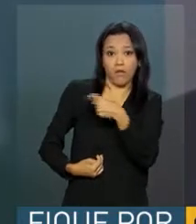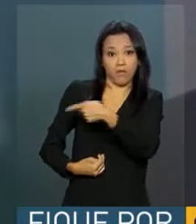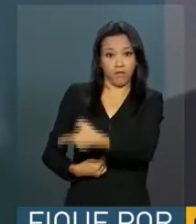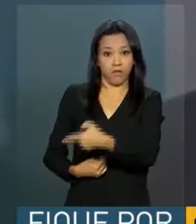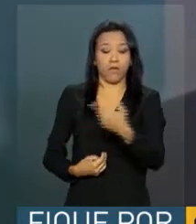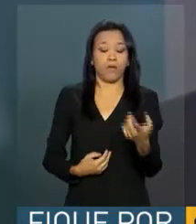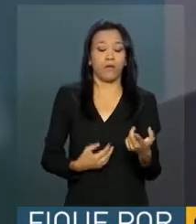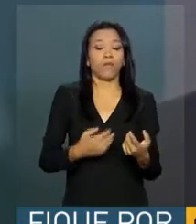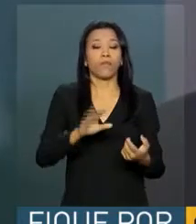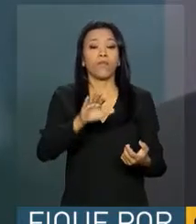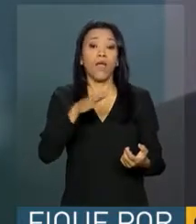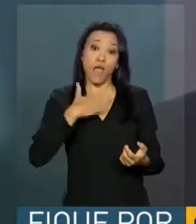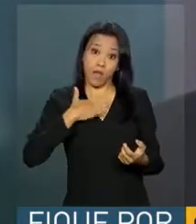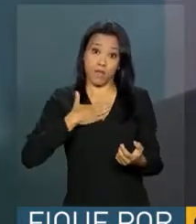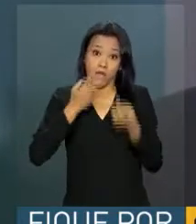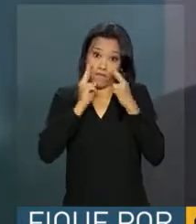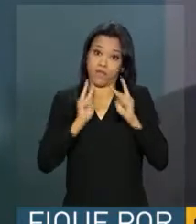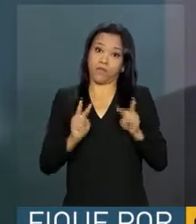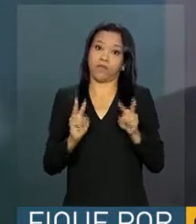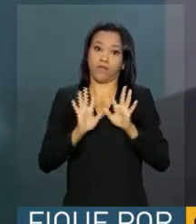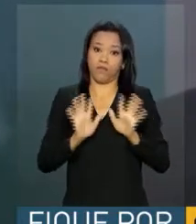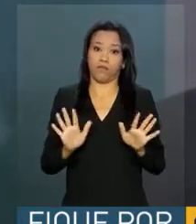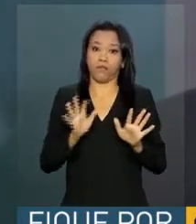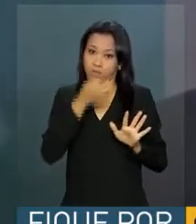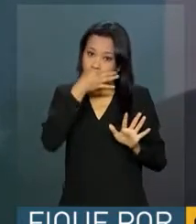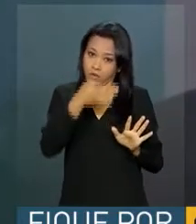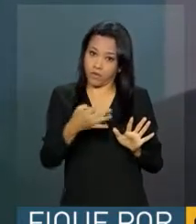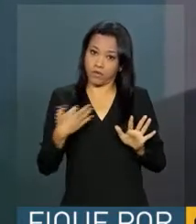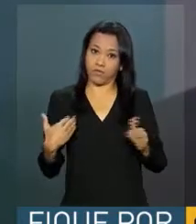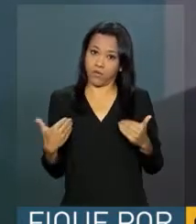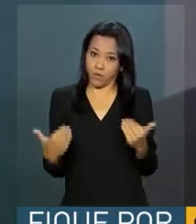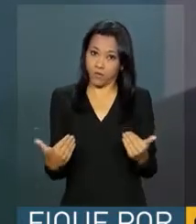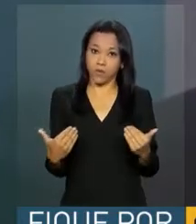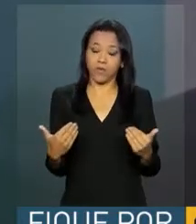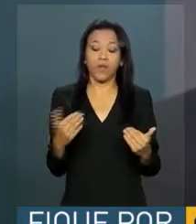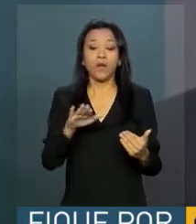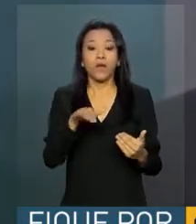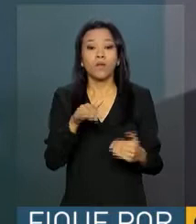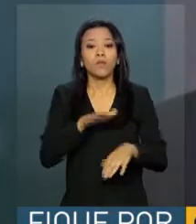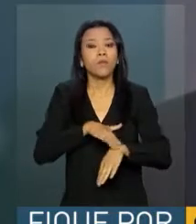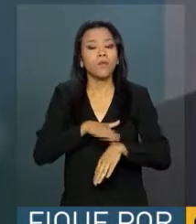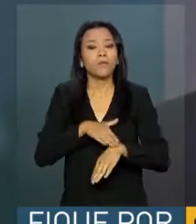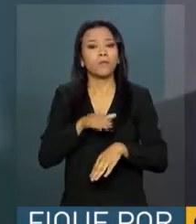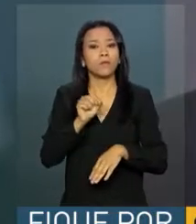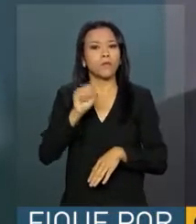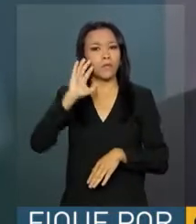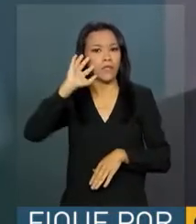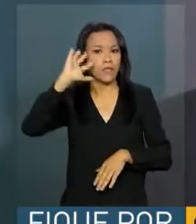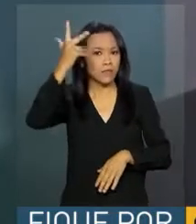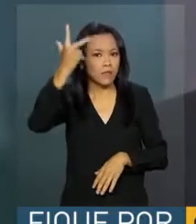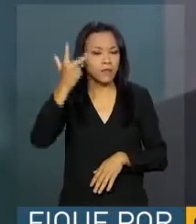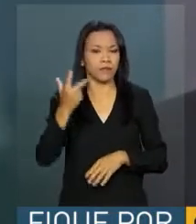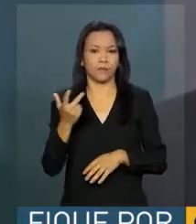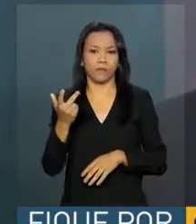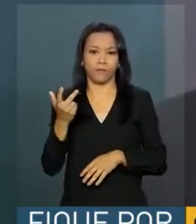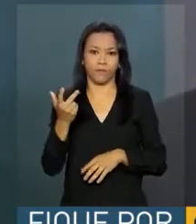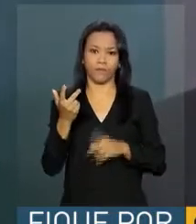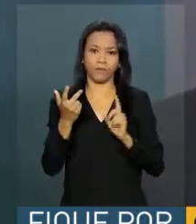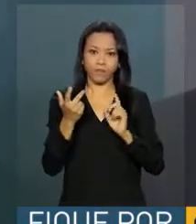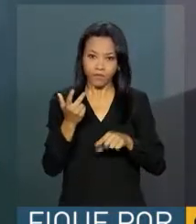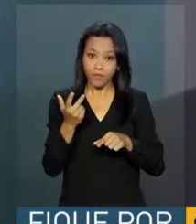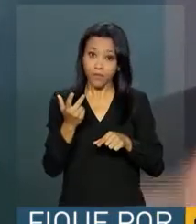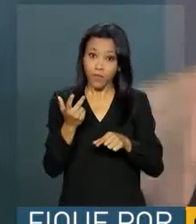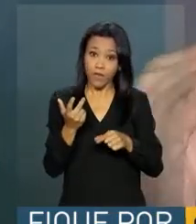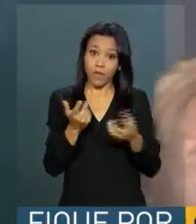que, essa é a minha visão, no momento em que uma decisão é trazida